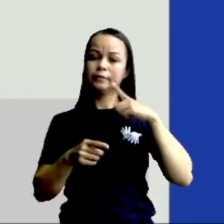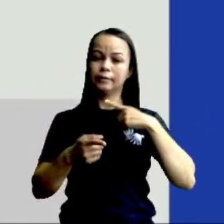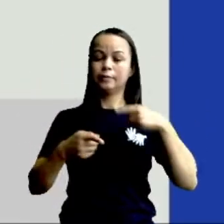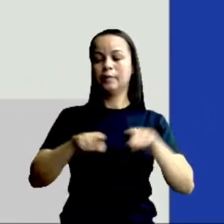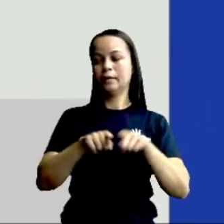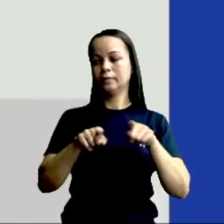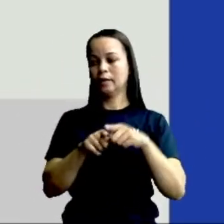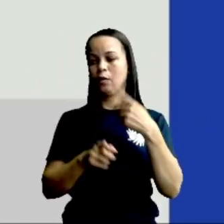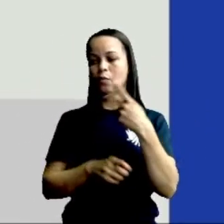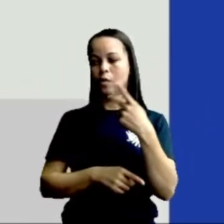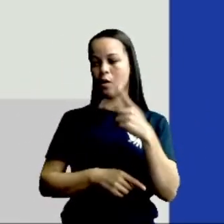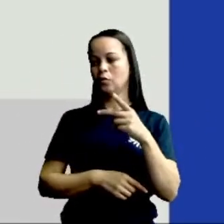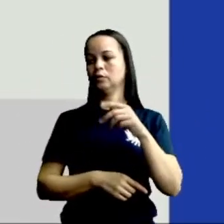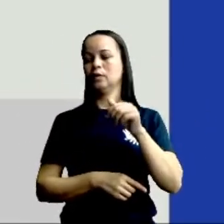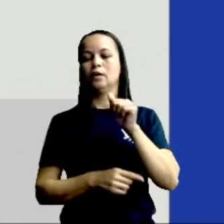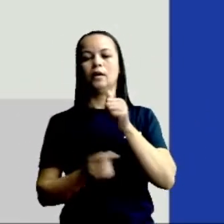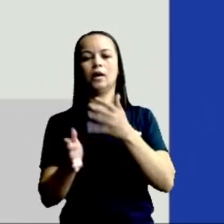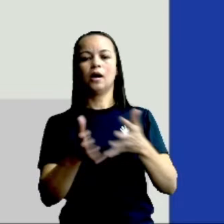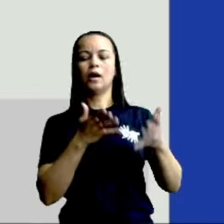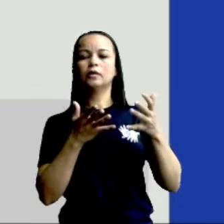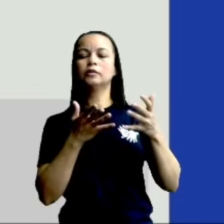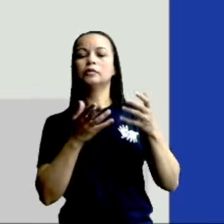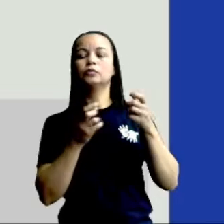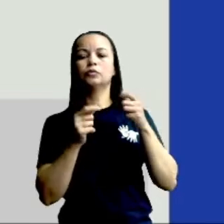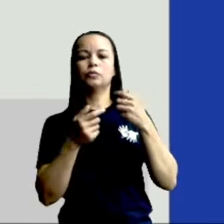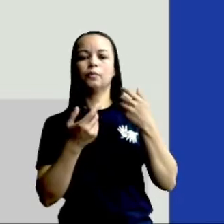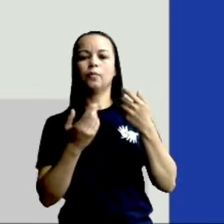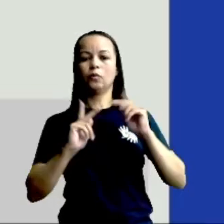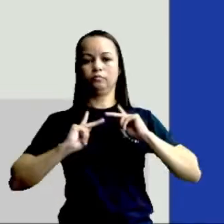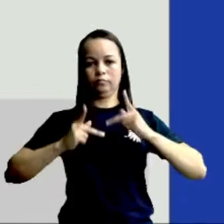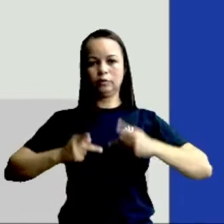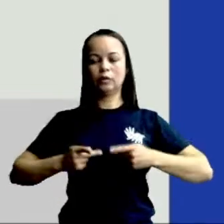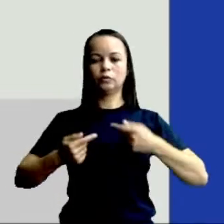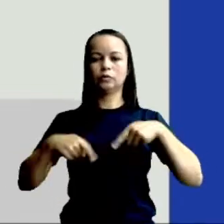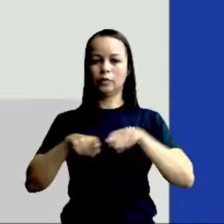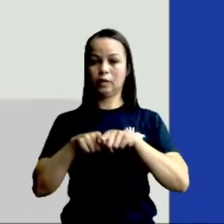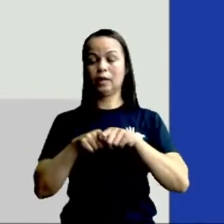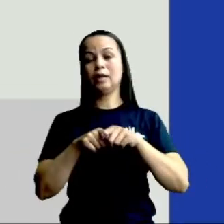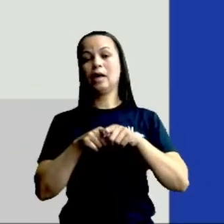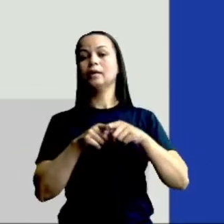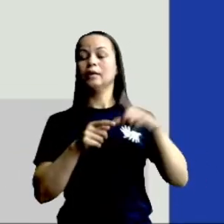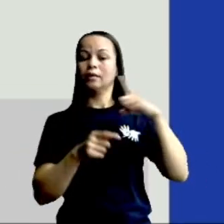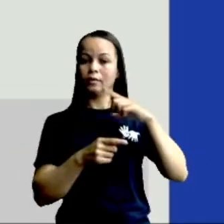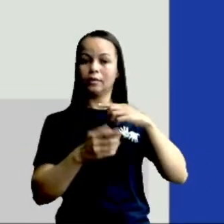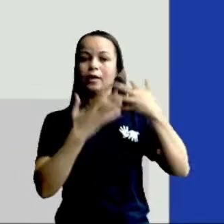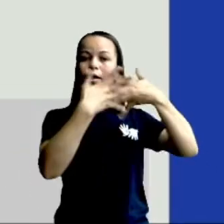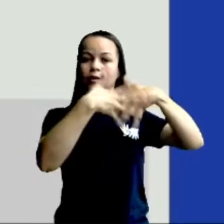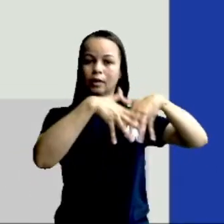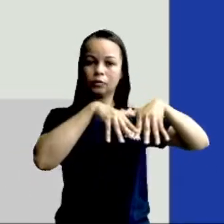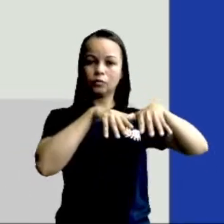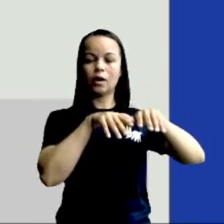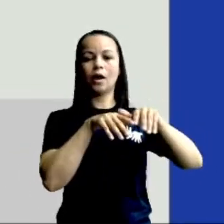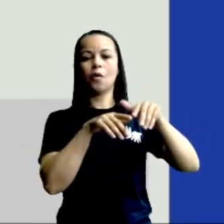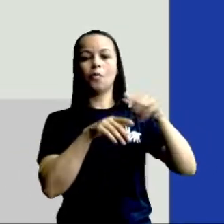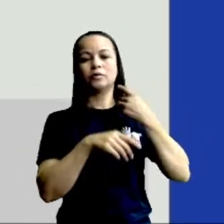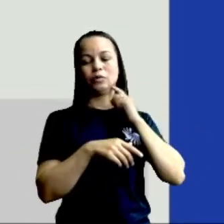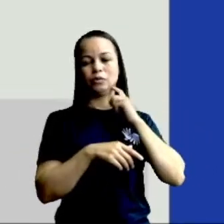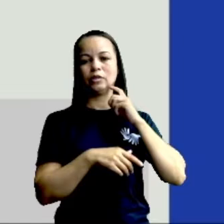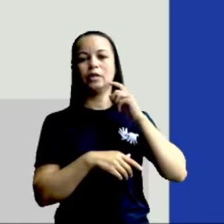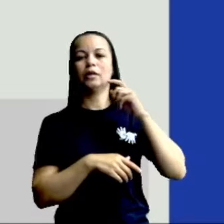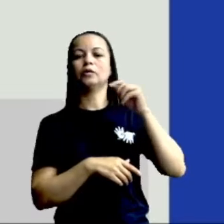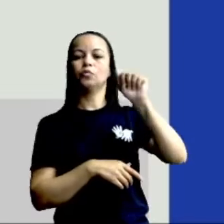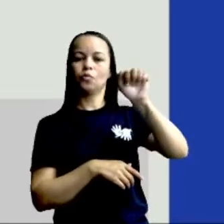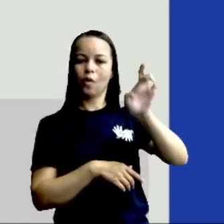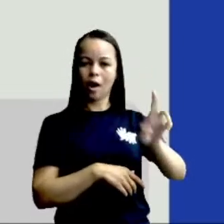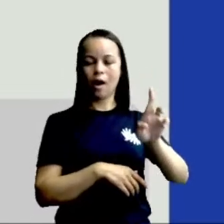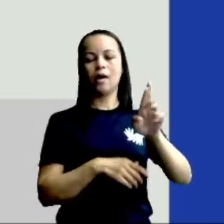Então, existe sim a poluição natural do ar e existe a poluição provocada pelo homem, tá bom? No